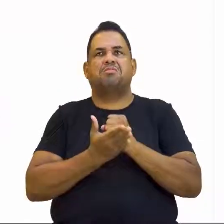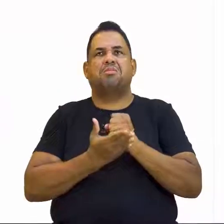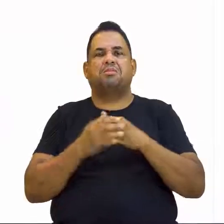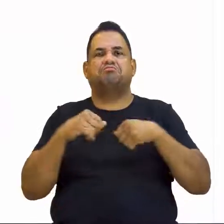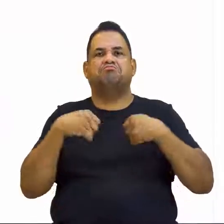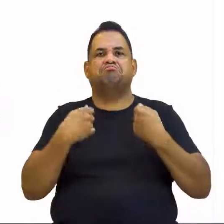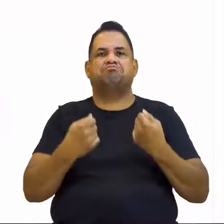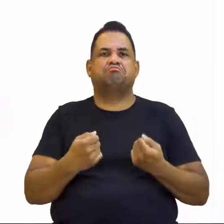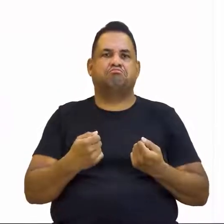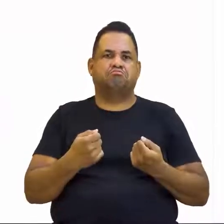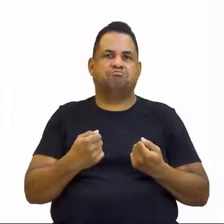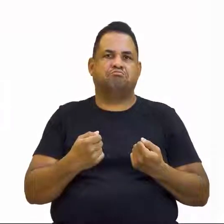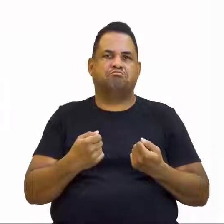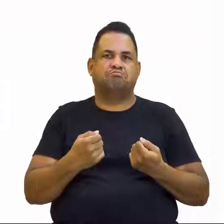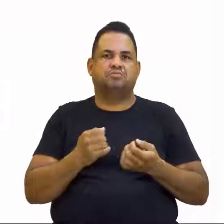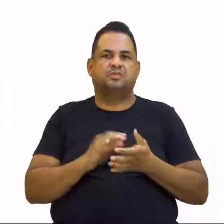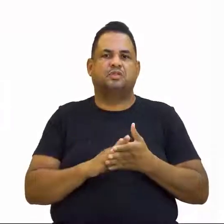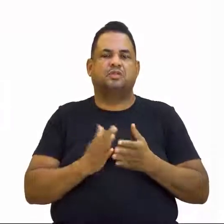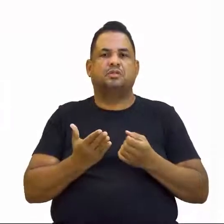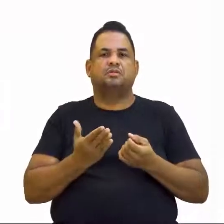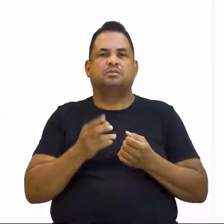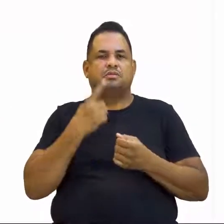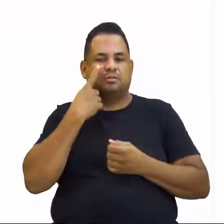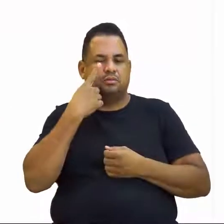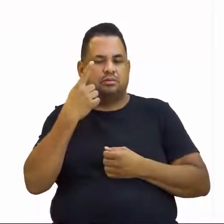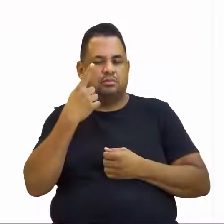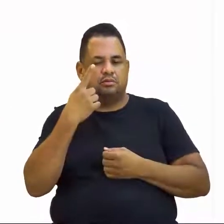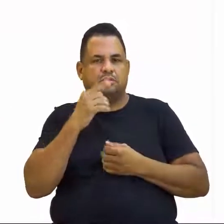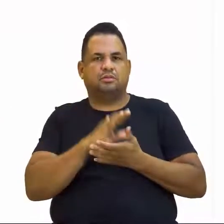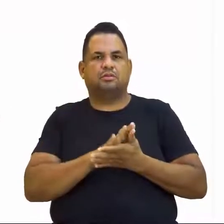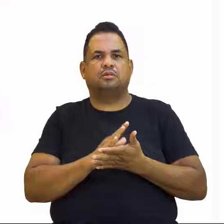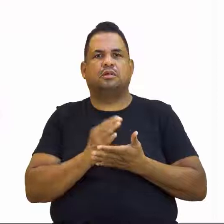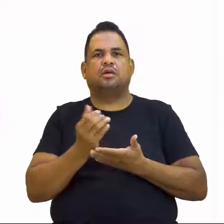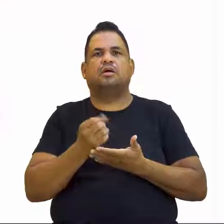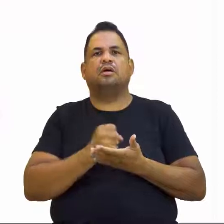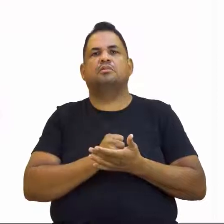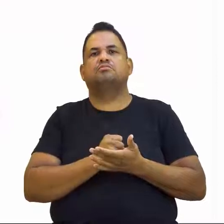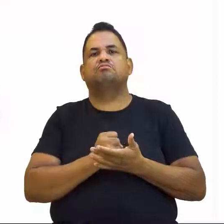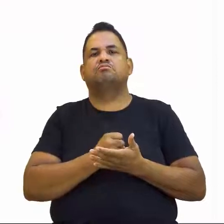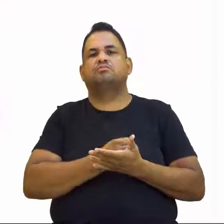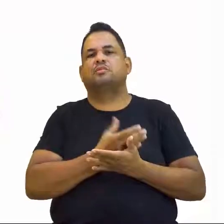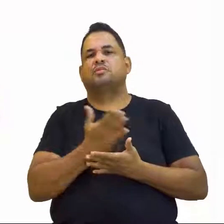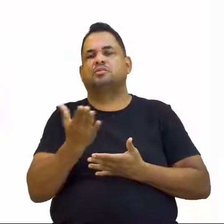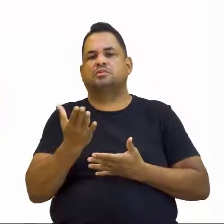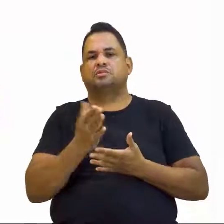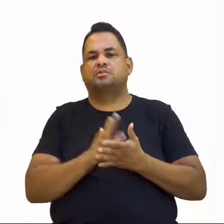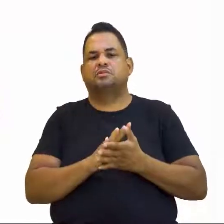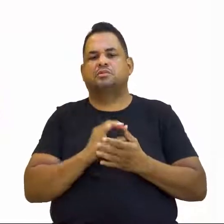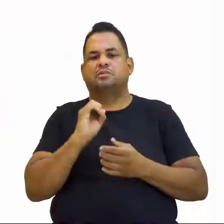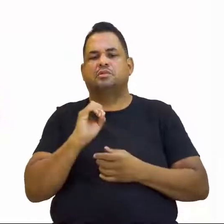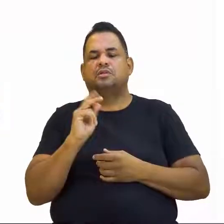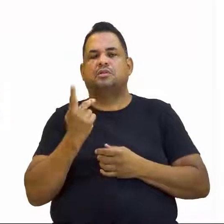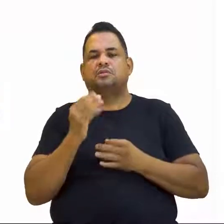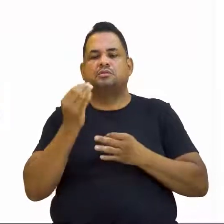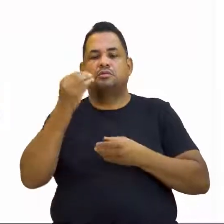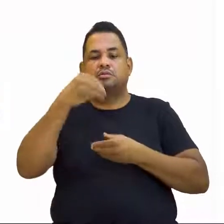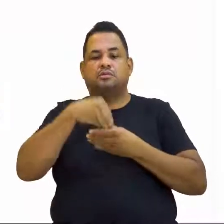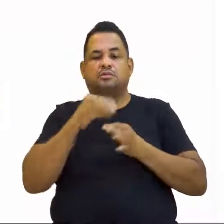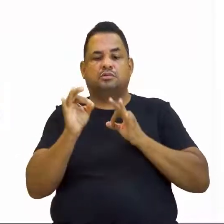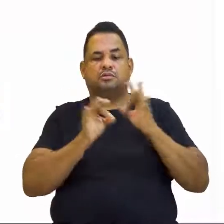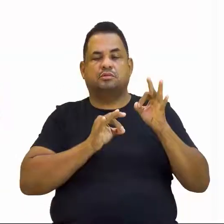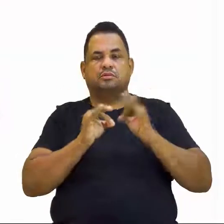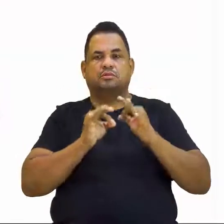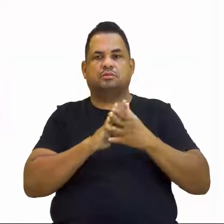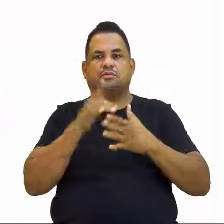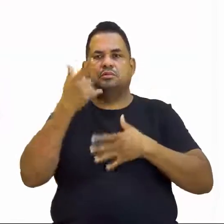você vai observar a quantidade de hidroxila que estão participando da sua formação. Porque aí você